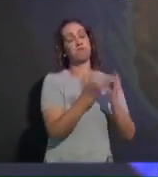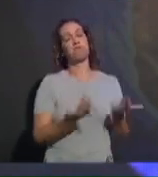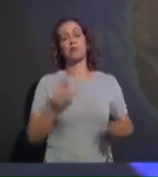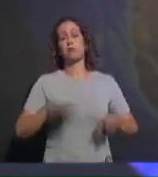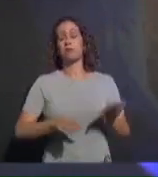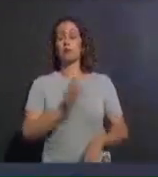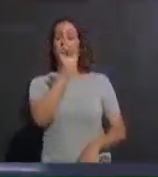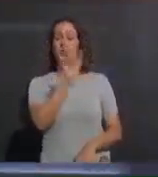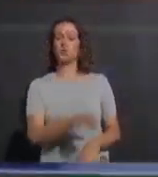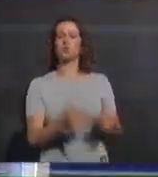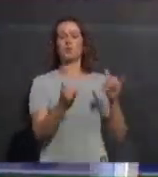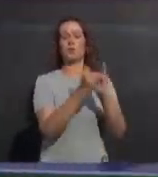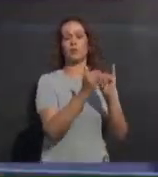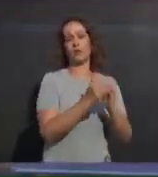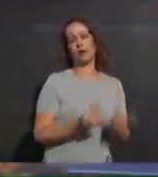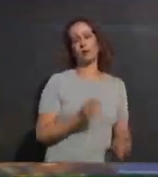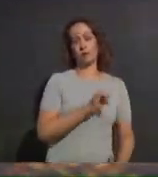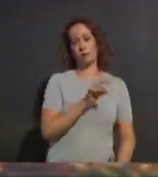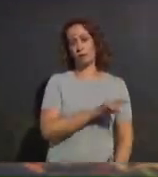perdoar. Se você perdoar,